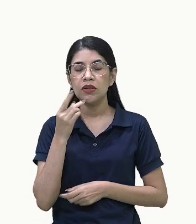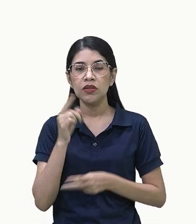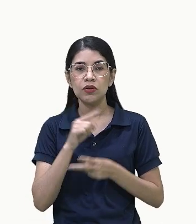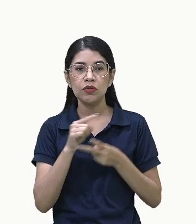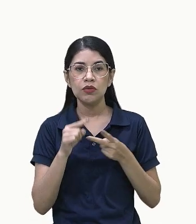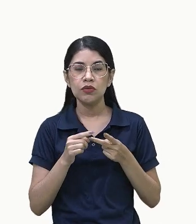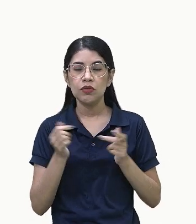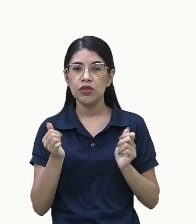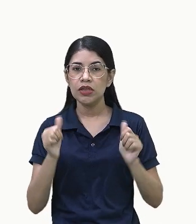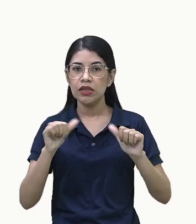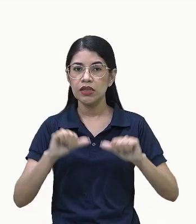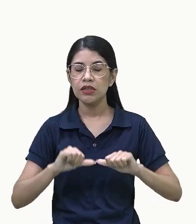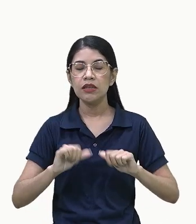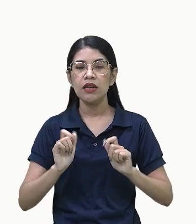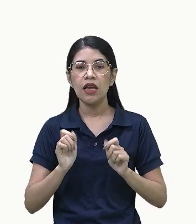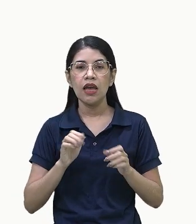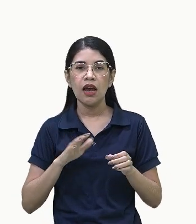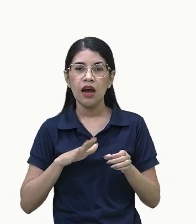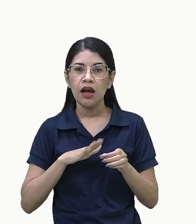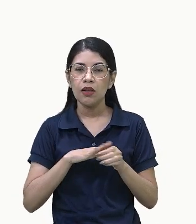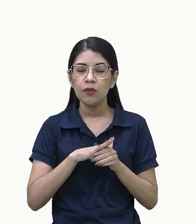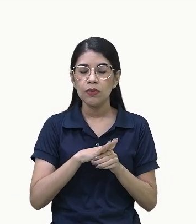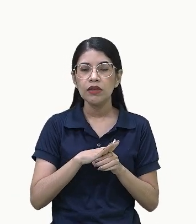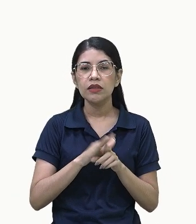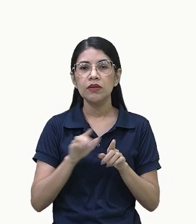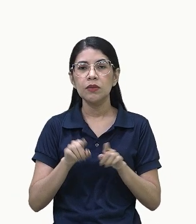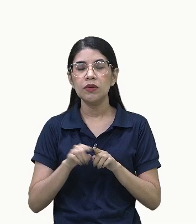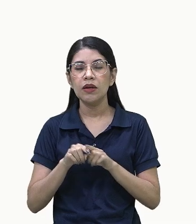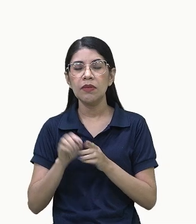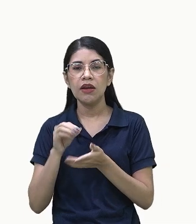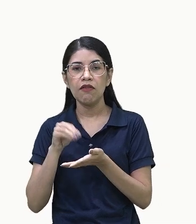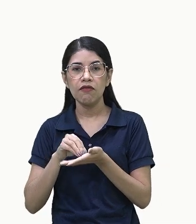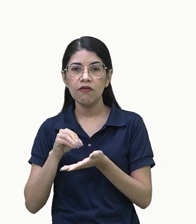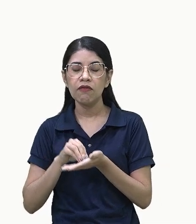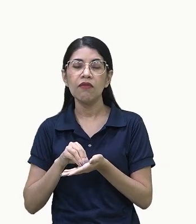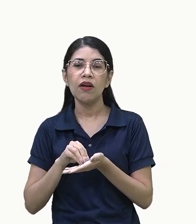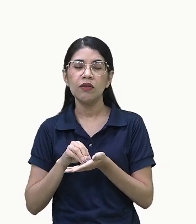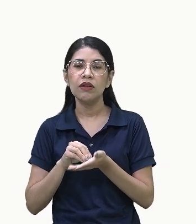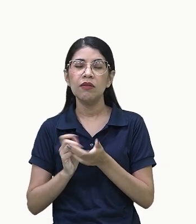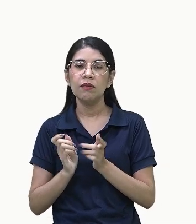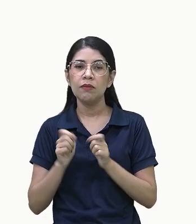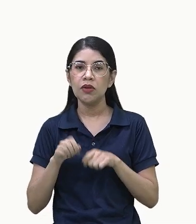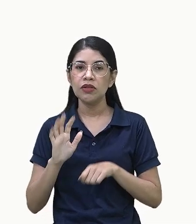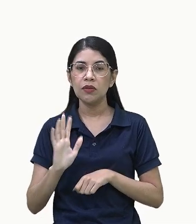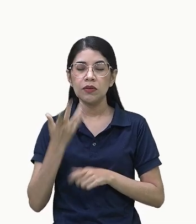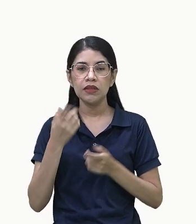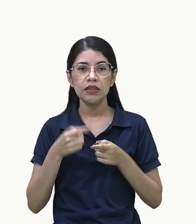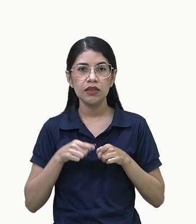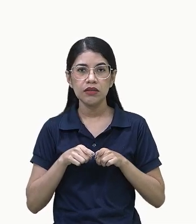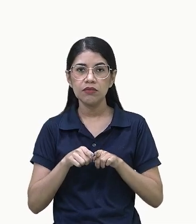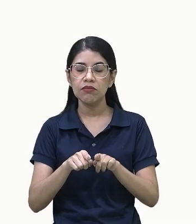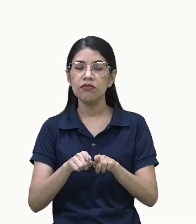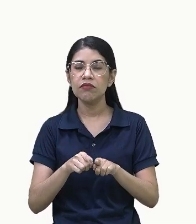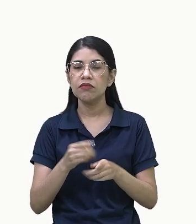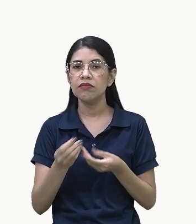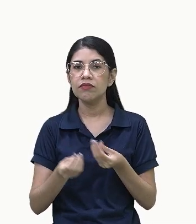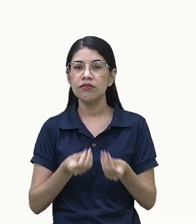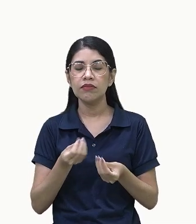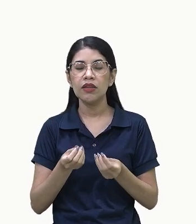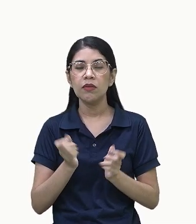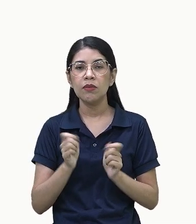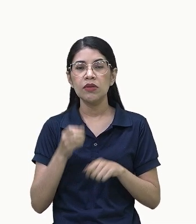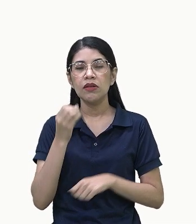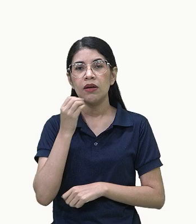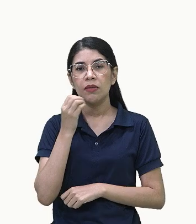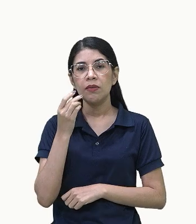ambas as crises, né, a superlotação e também a escassez, ocorram simultaneamente. Então, para essa